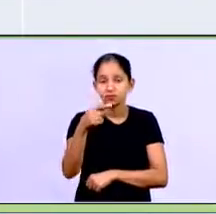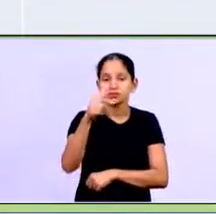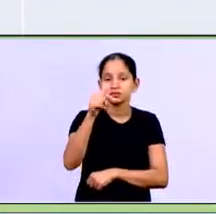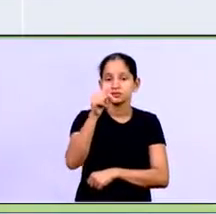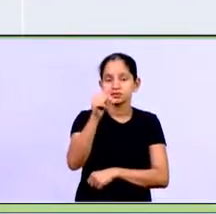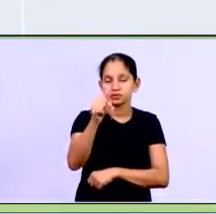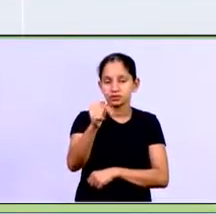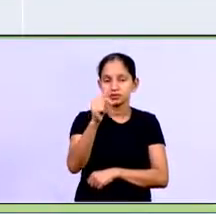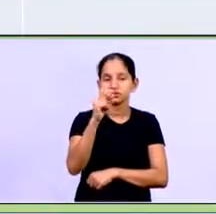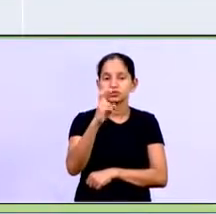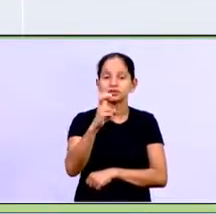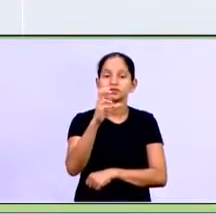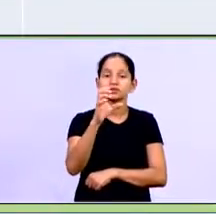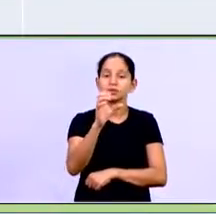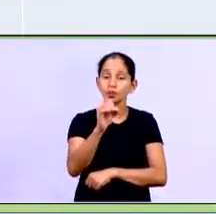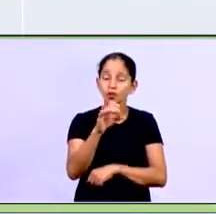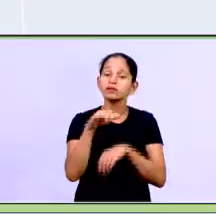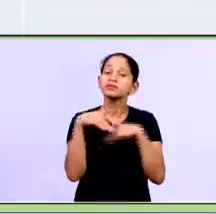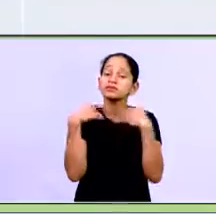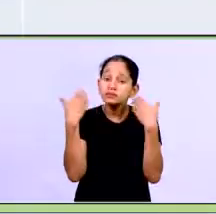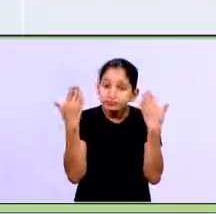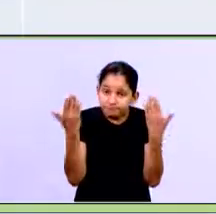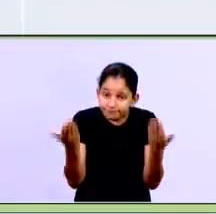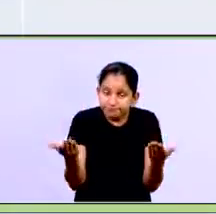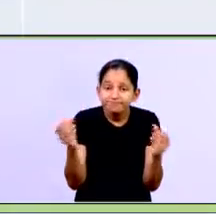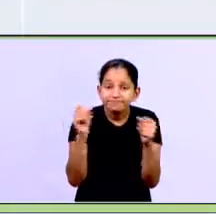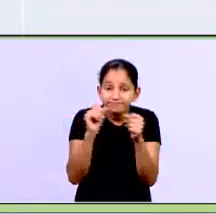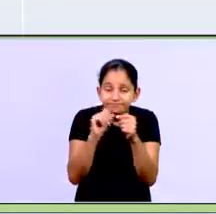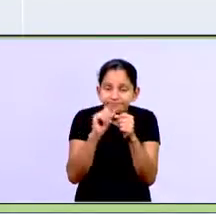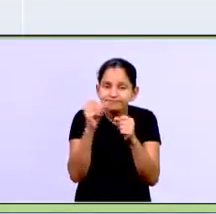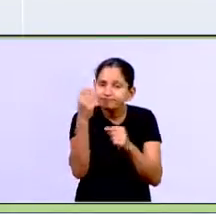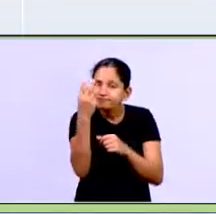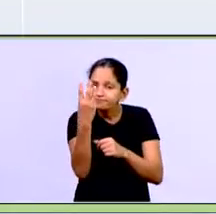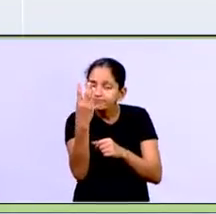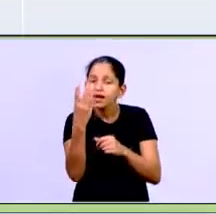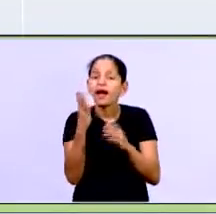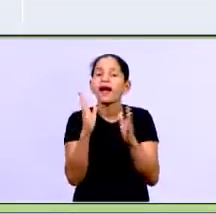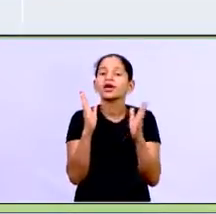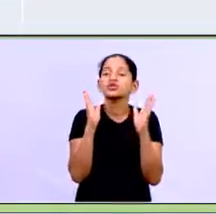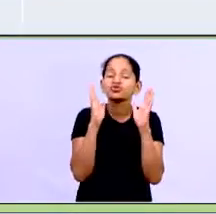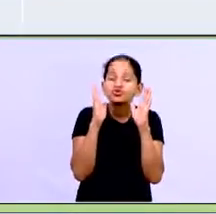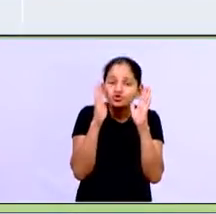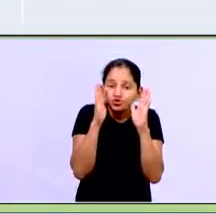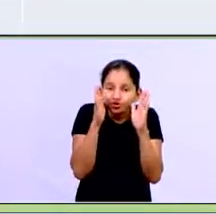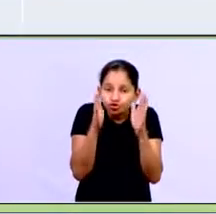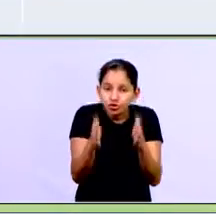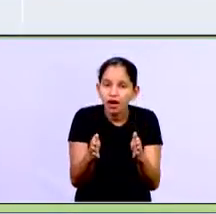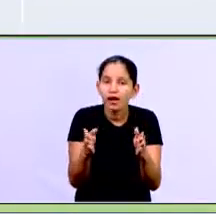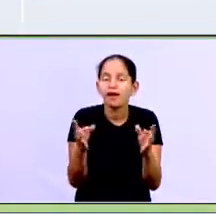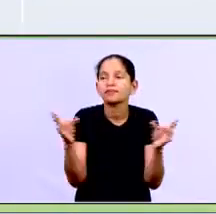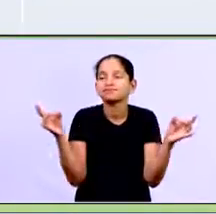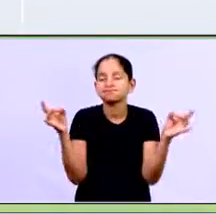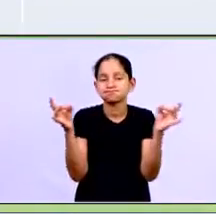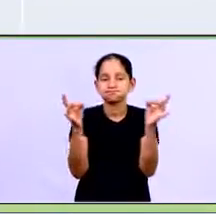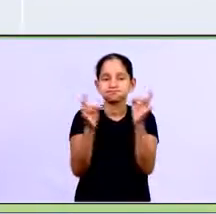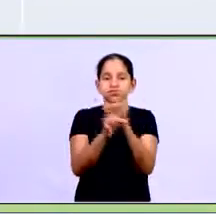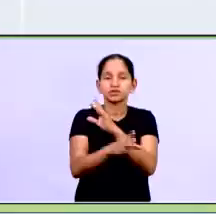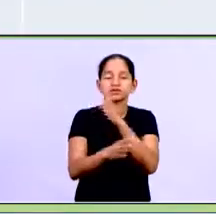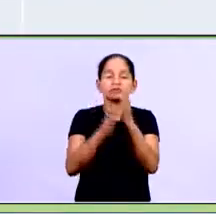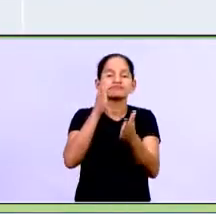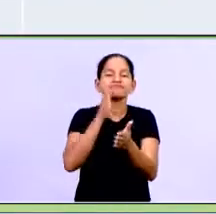2.750. 2.750. Fiz o meu terceiro pagamento. Quando eu realizar esse terceiro pagamento, não devo mais nada, porque